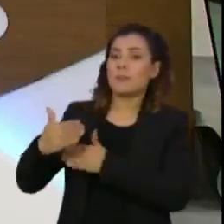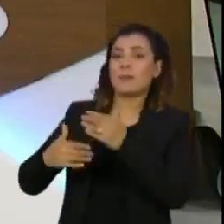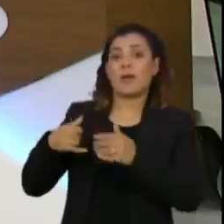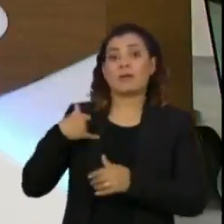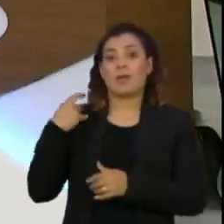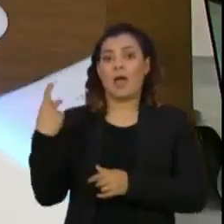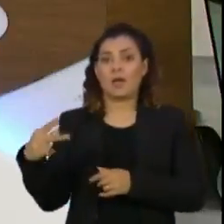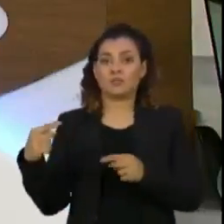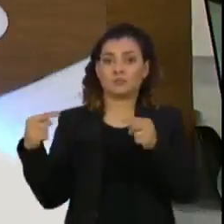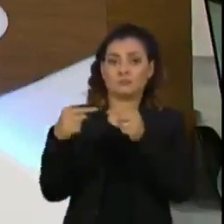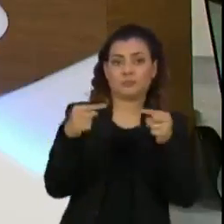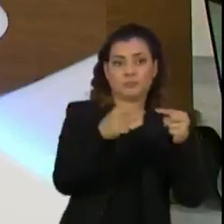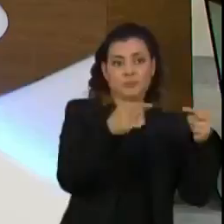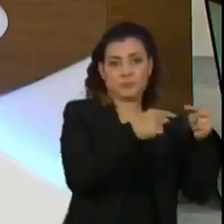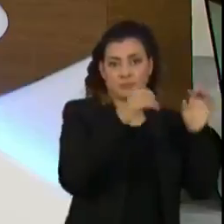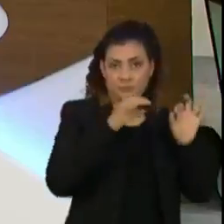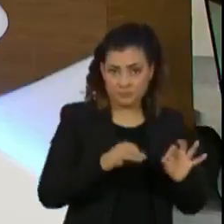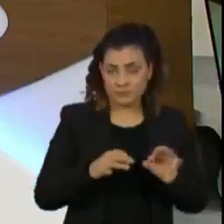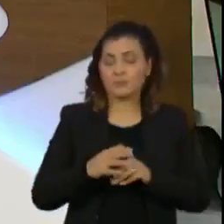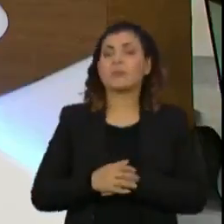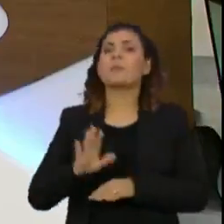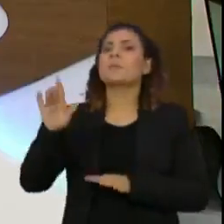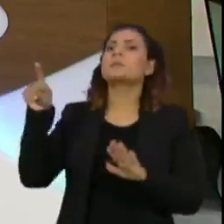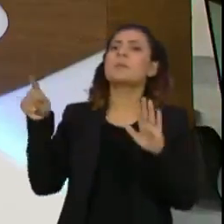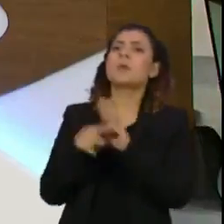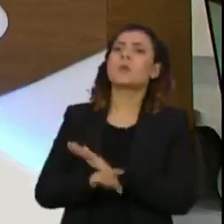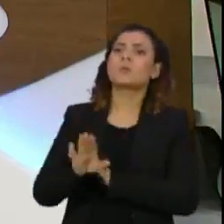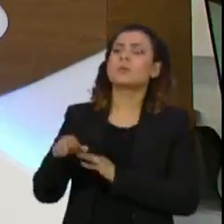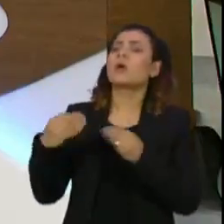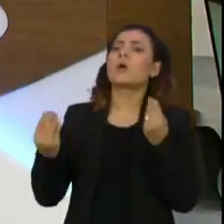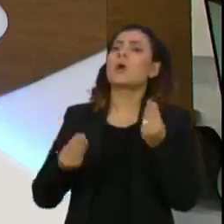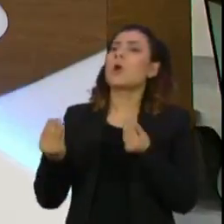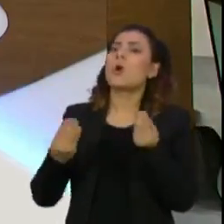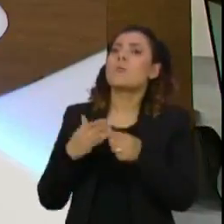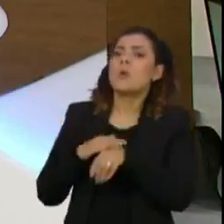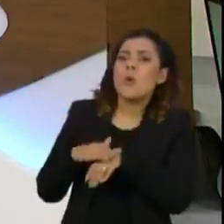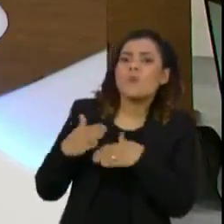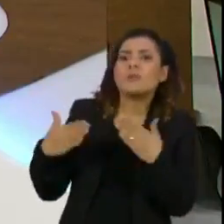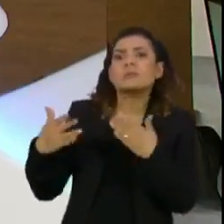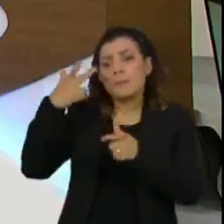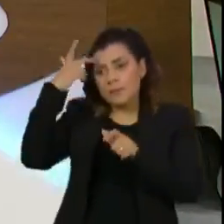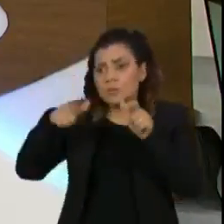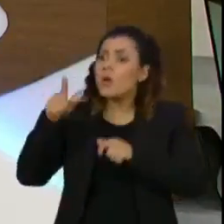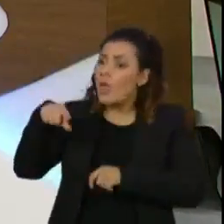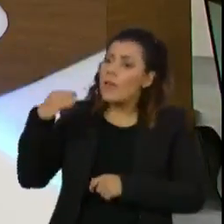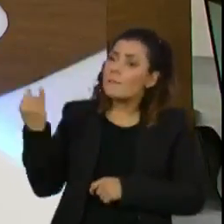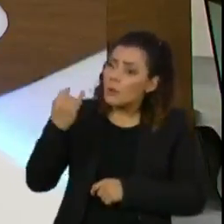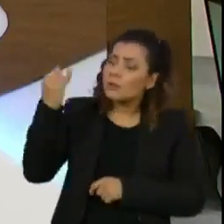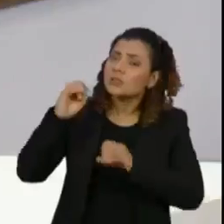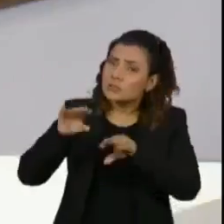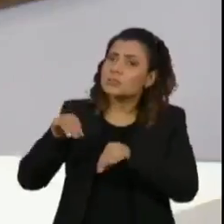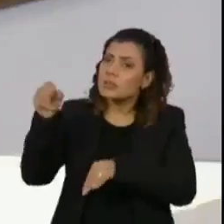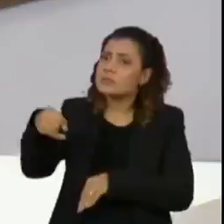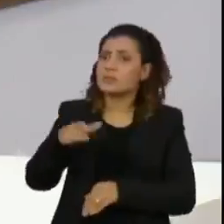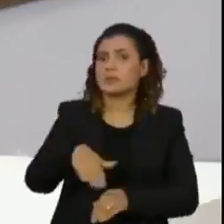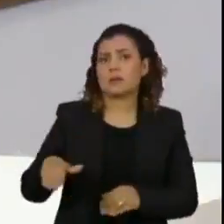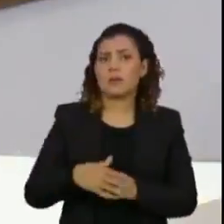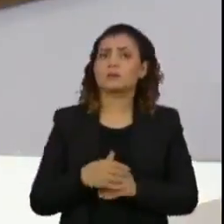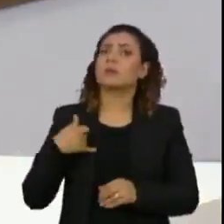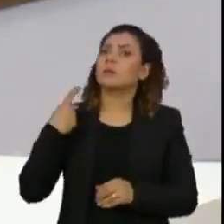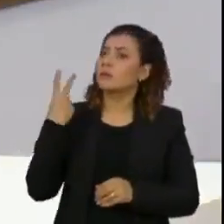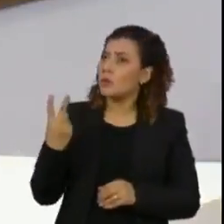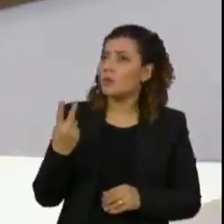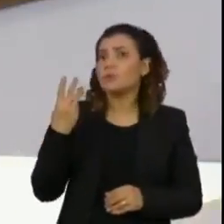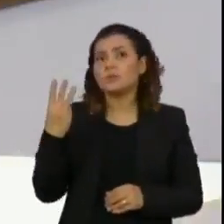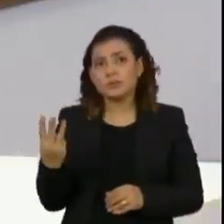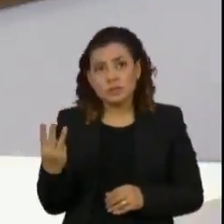cada idade. A pergunta é assim: como a gente convence as pessoas que é importante ensinar as crianças de 2 anos,